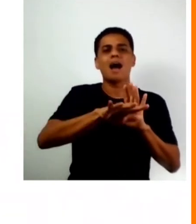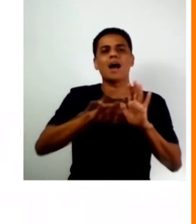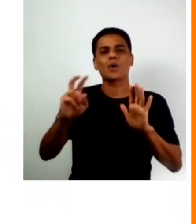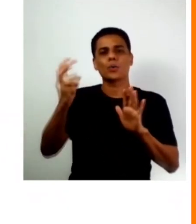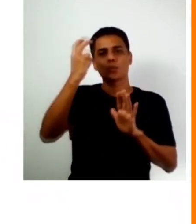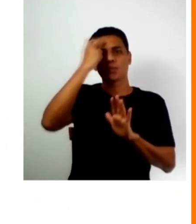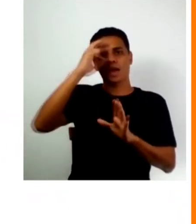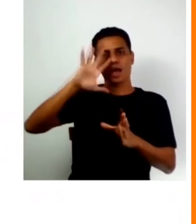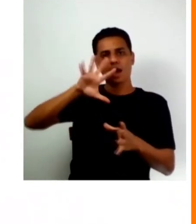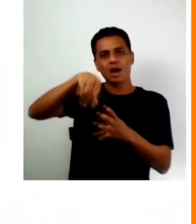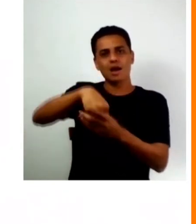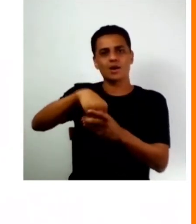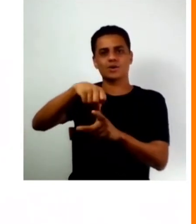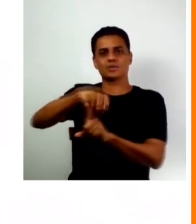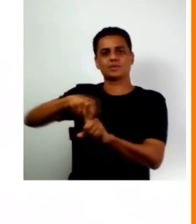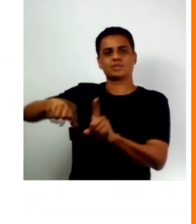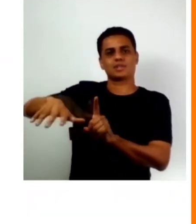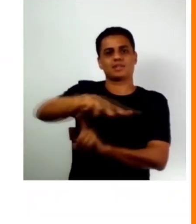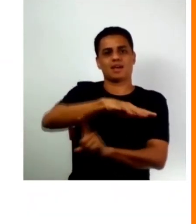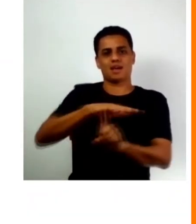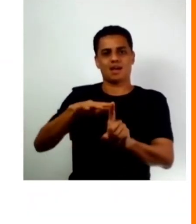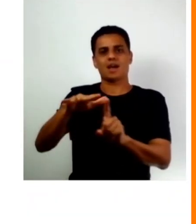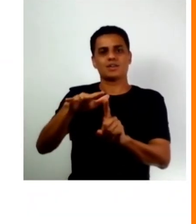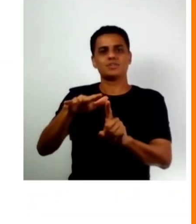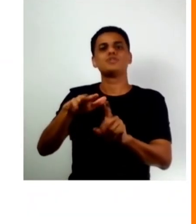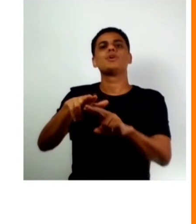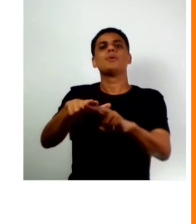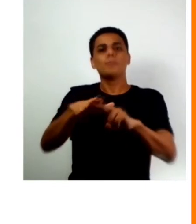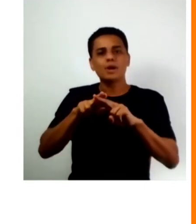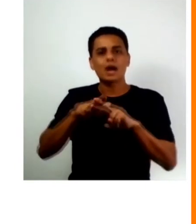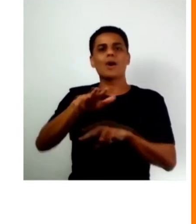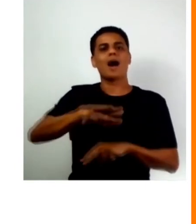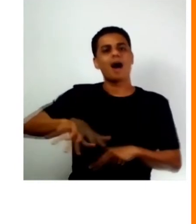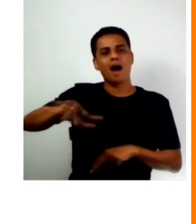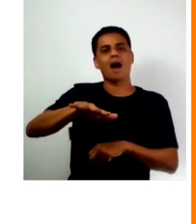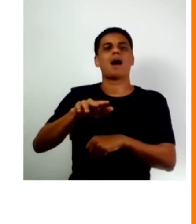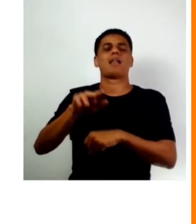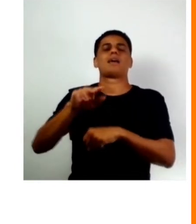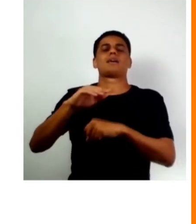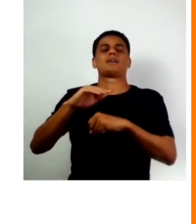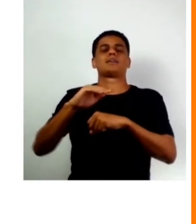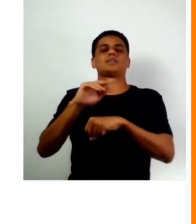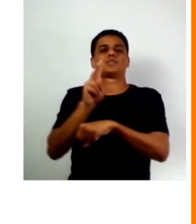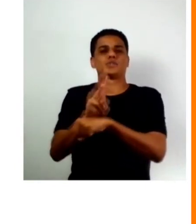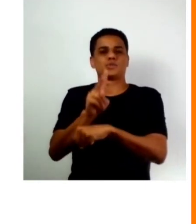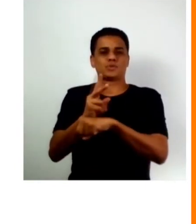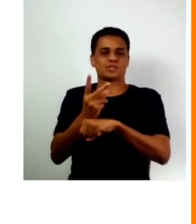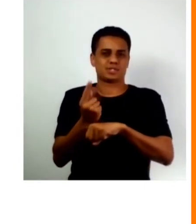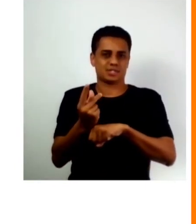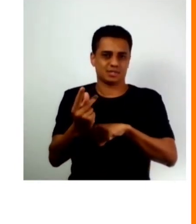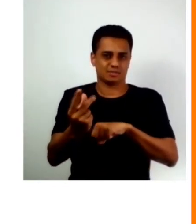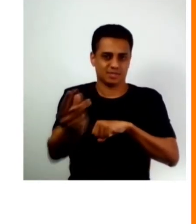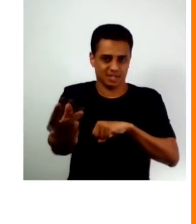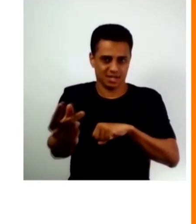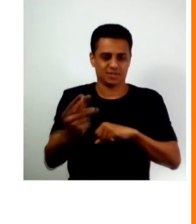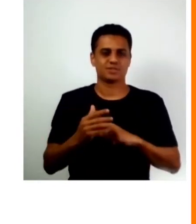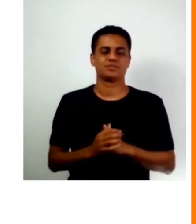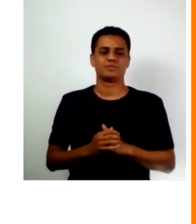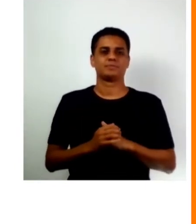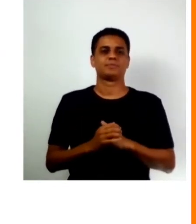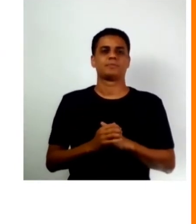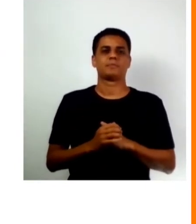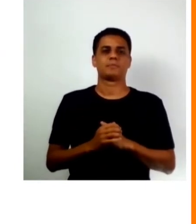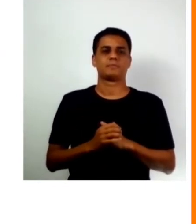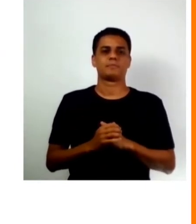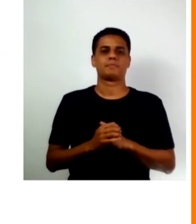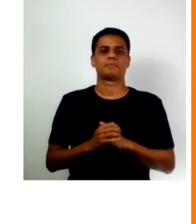A ver, o concepto de sostenibilidade vem do medio ambiente, de todos os informes sobre a cubra